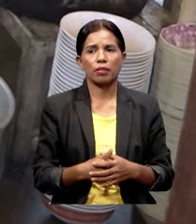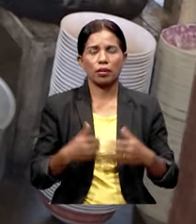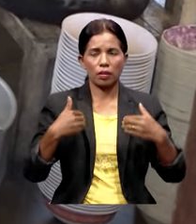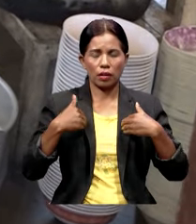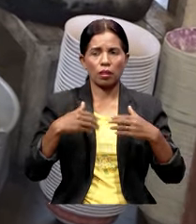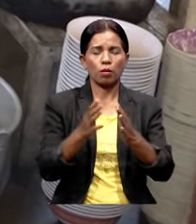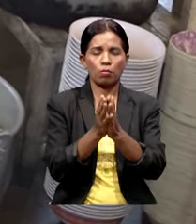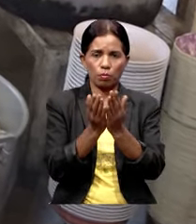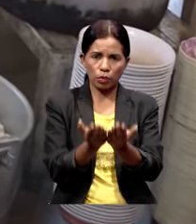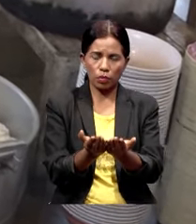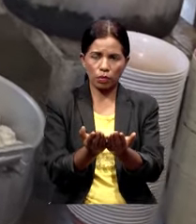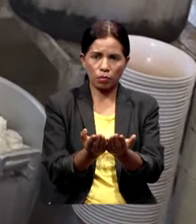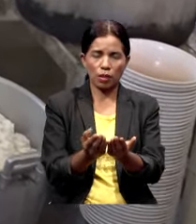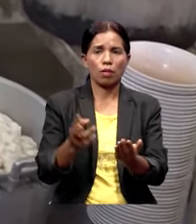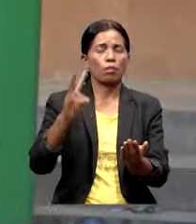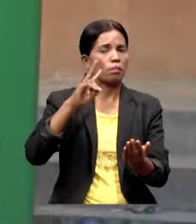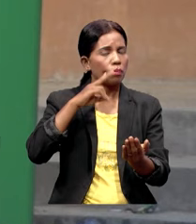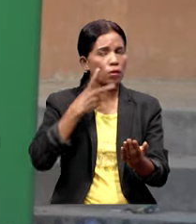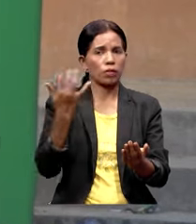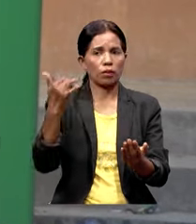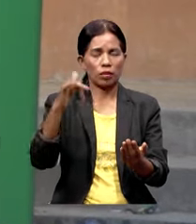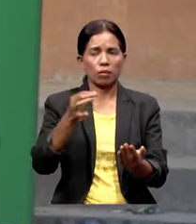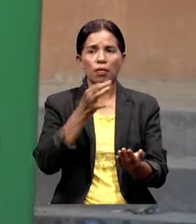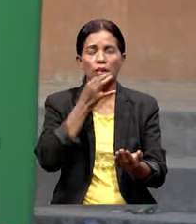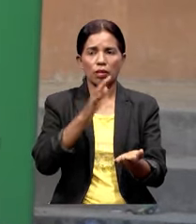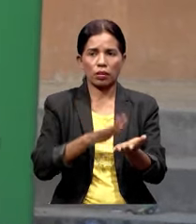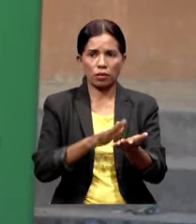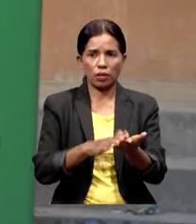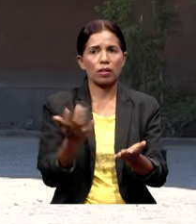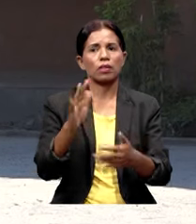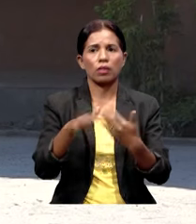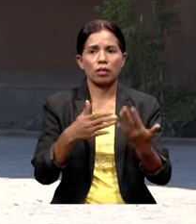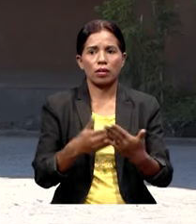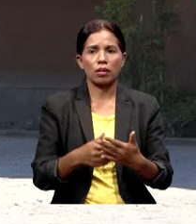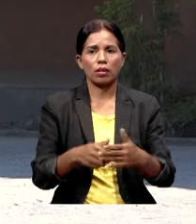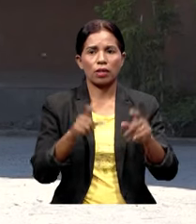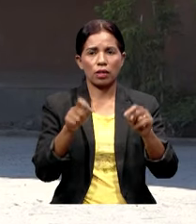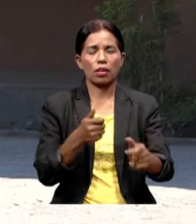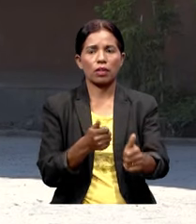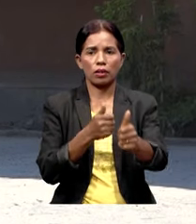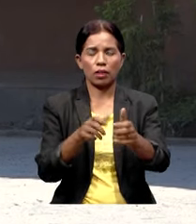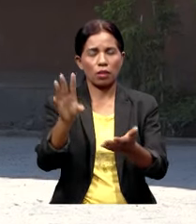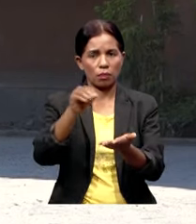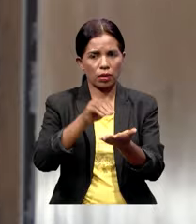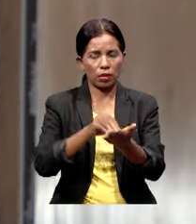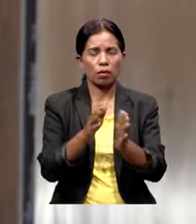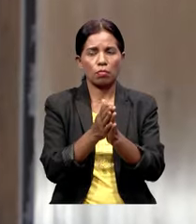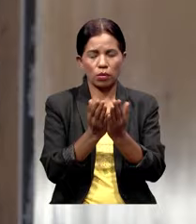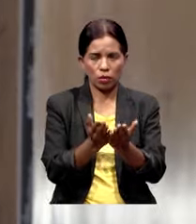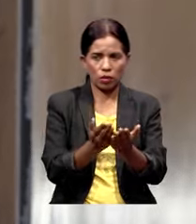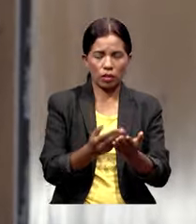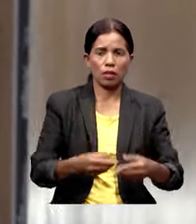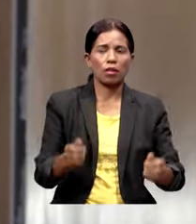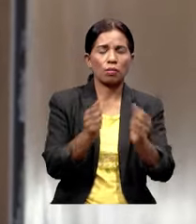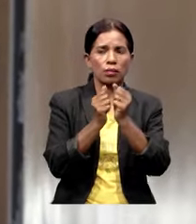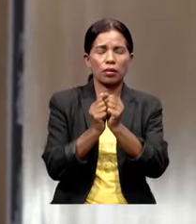livro receita ba menu ba merenda escolar nia, né ka? Tem que aplicar ona. Livro ne hef tempo bada hamuto